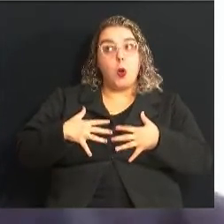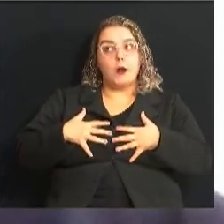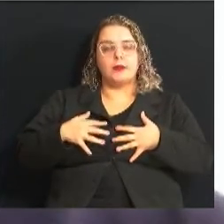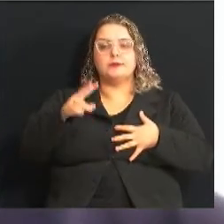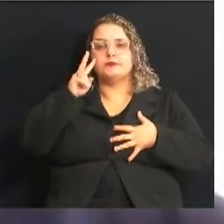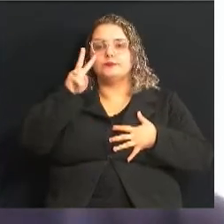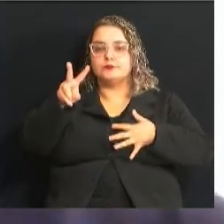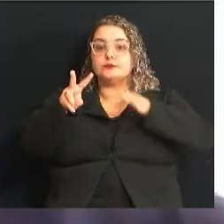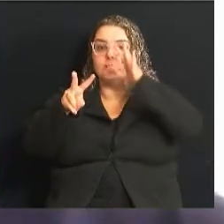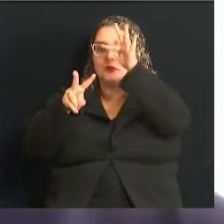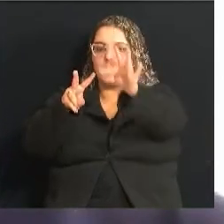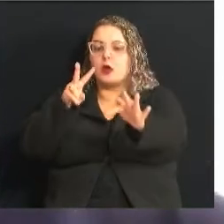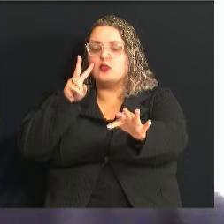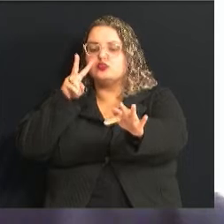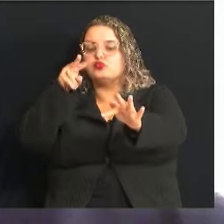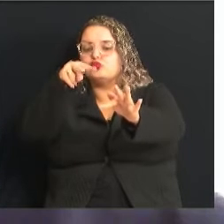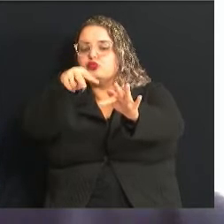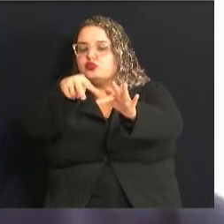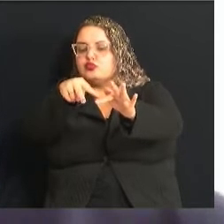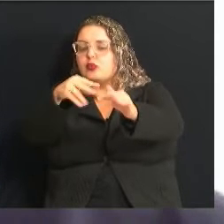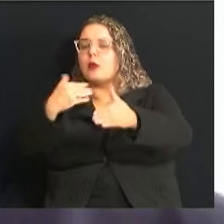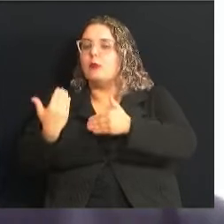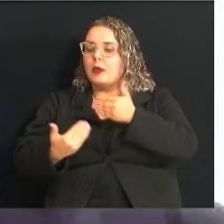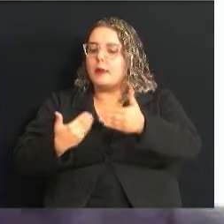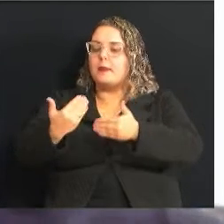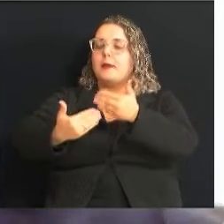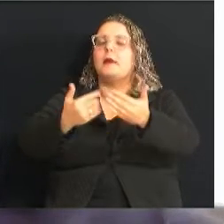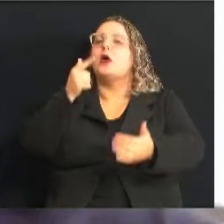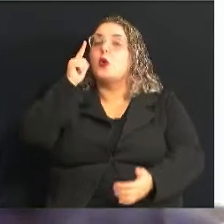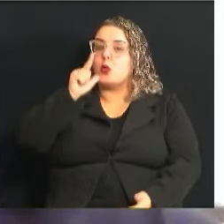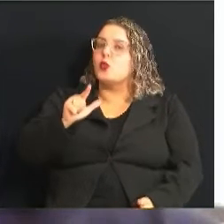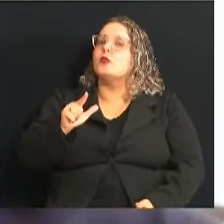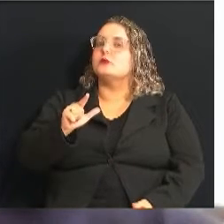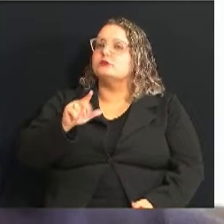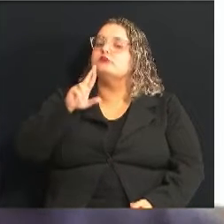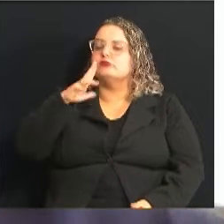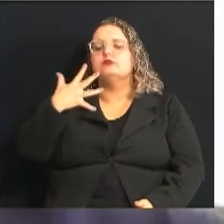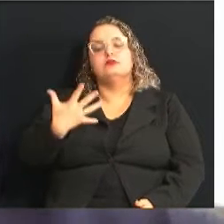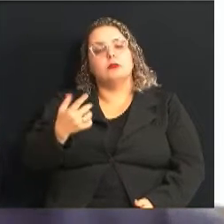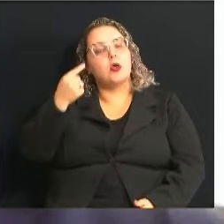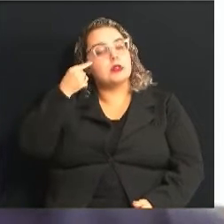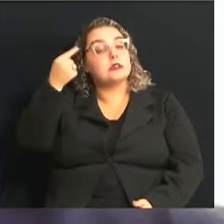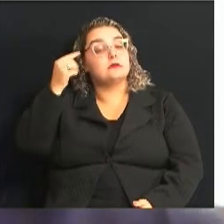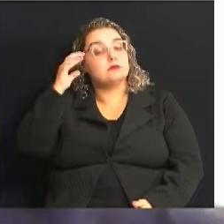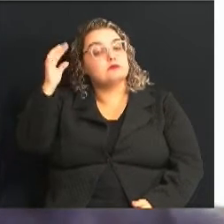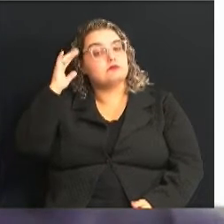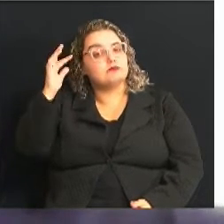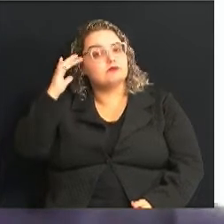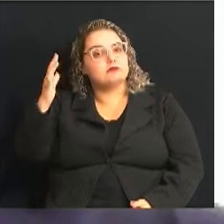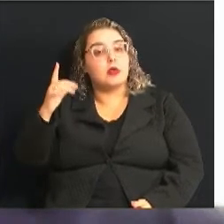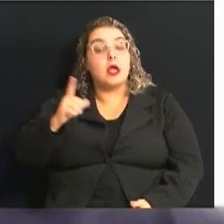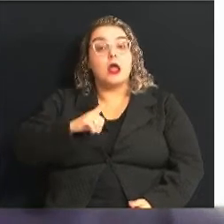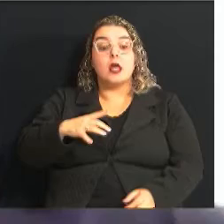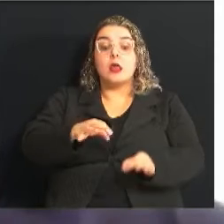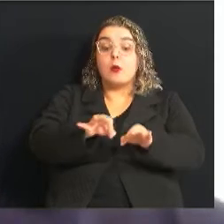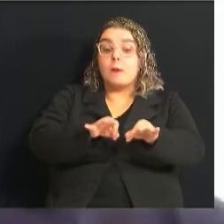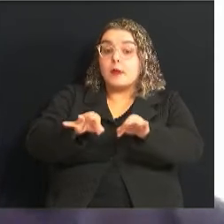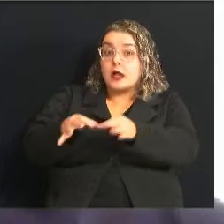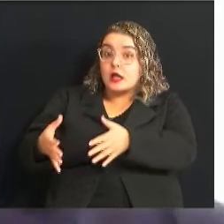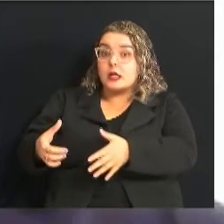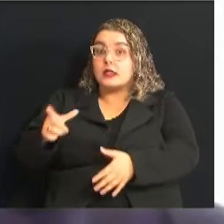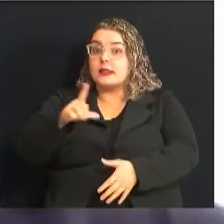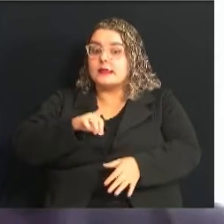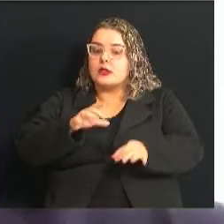e você consegue construir um caminho para alcançar esse futuro que você está imaginando. Então, ter um planejamento, ter um